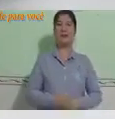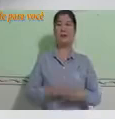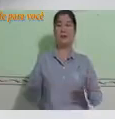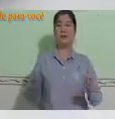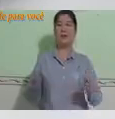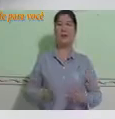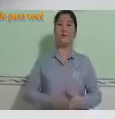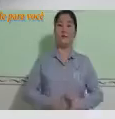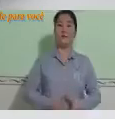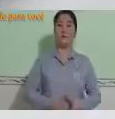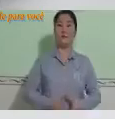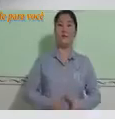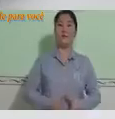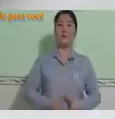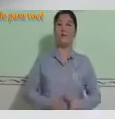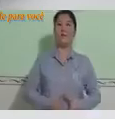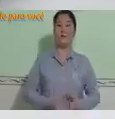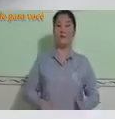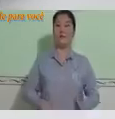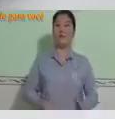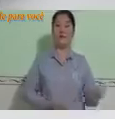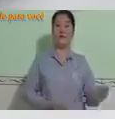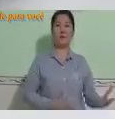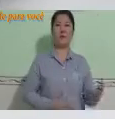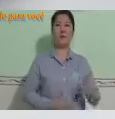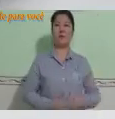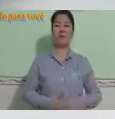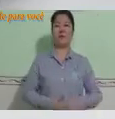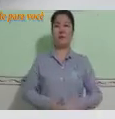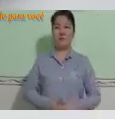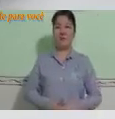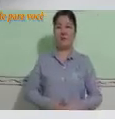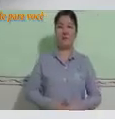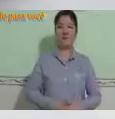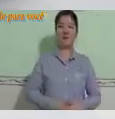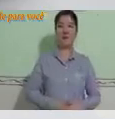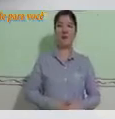manter a independência na realização das atividades de vida diária.